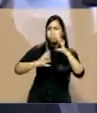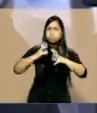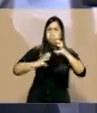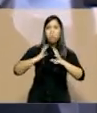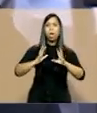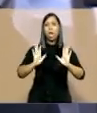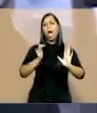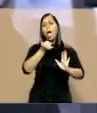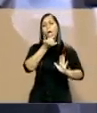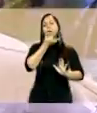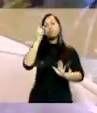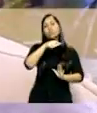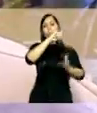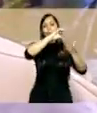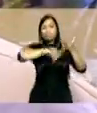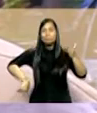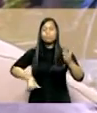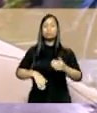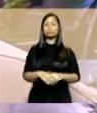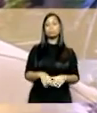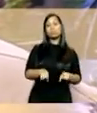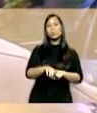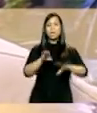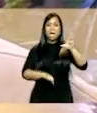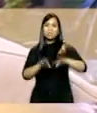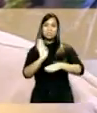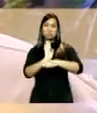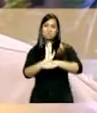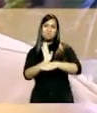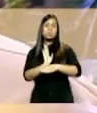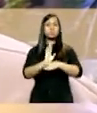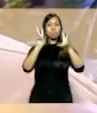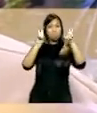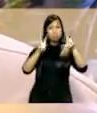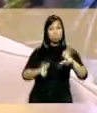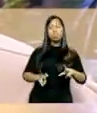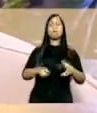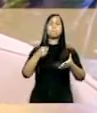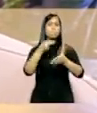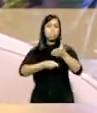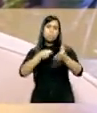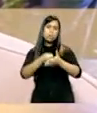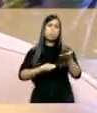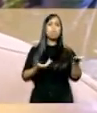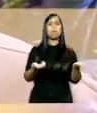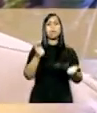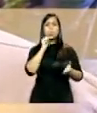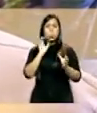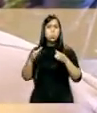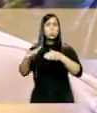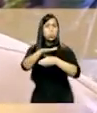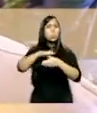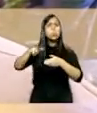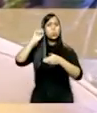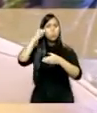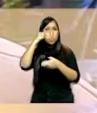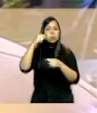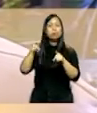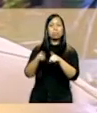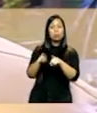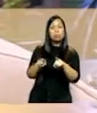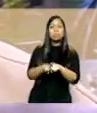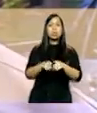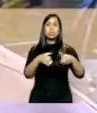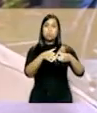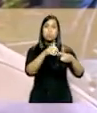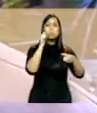resolvi apagar a publicação. Muitas vezes eu posto vídeos de temas polêmicos, defendendo a classe negra,